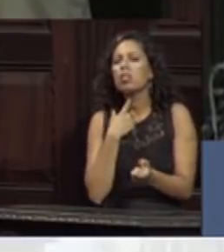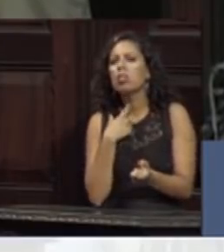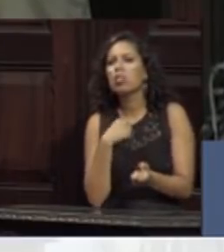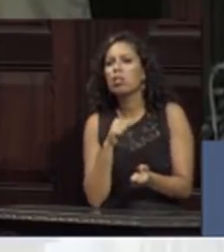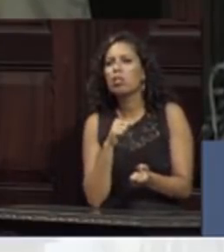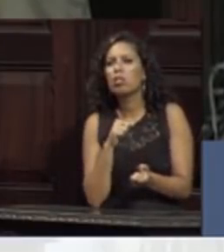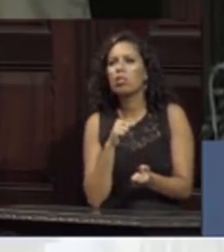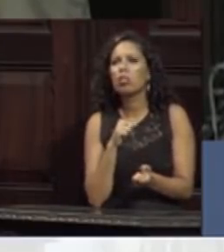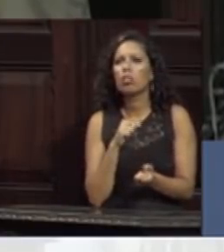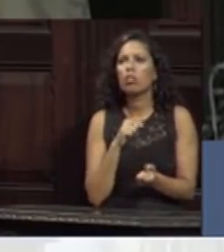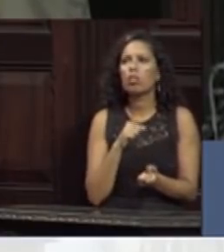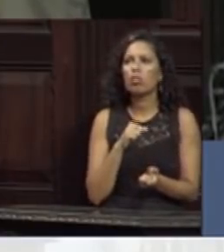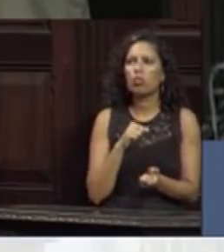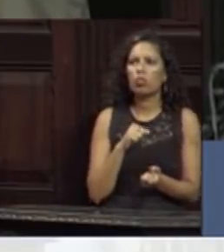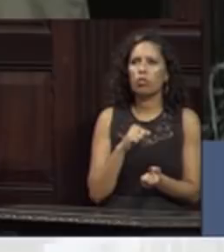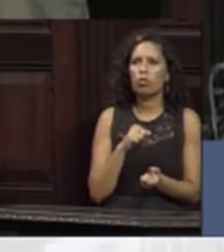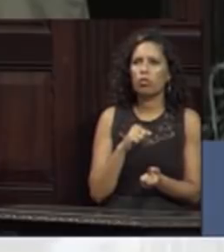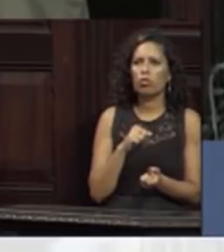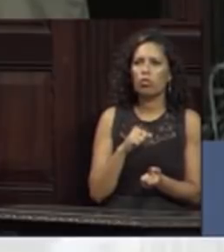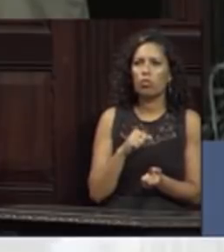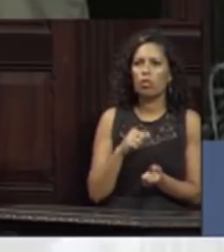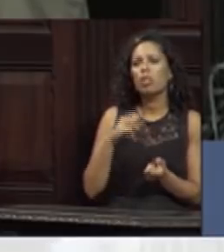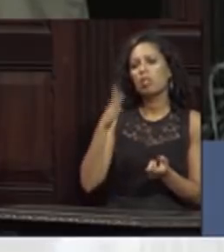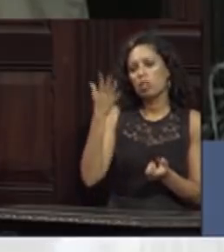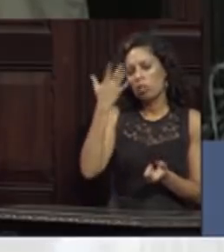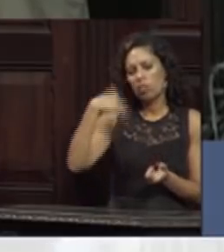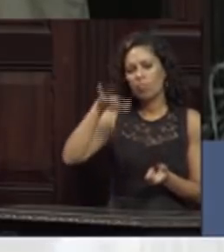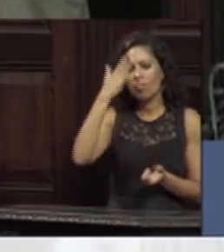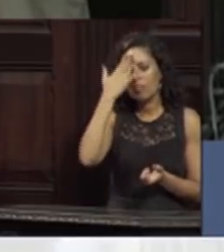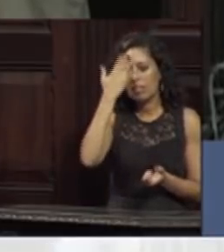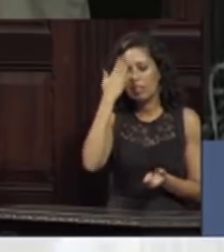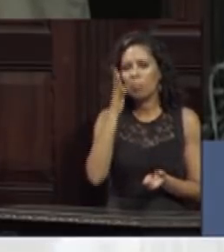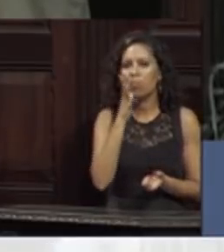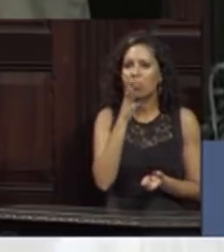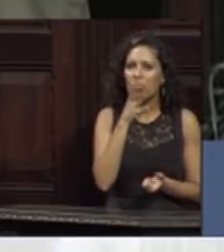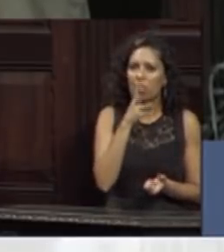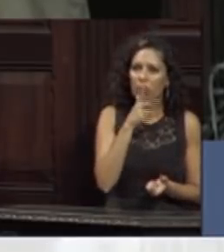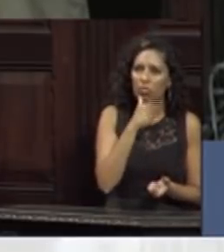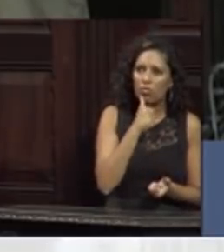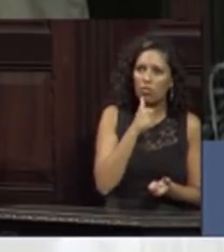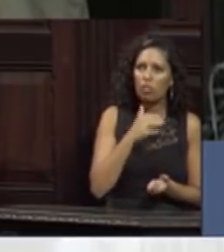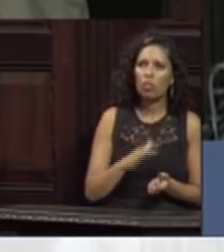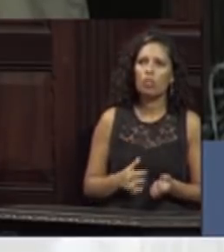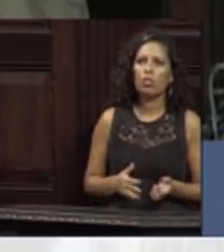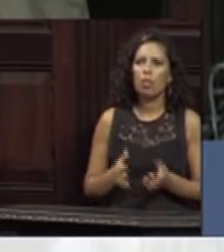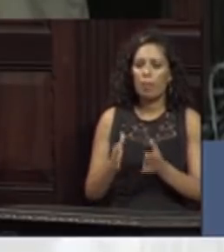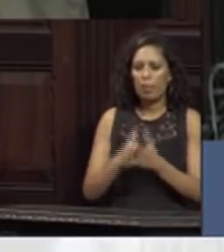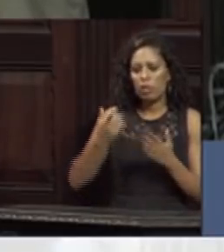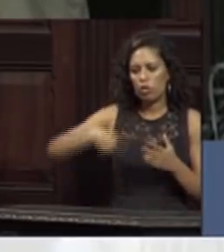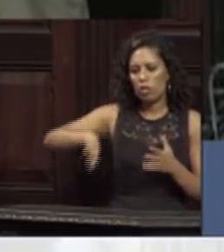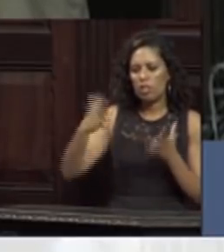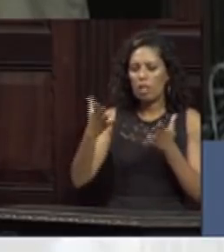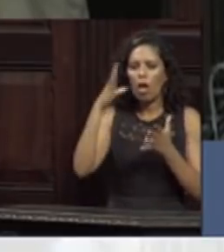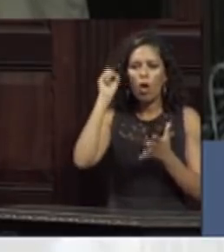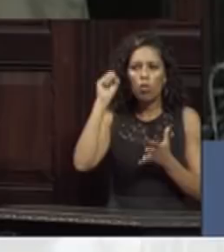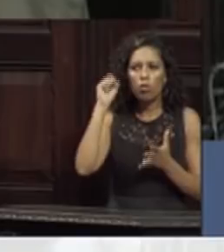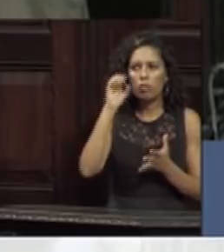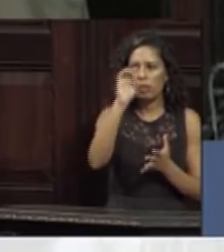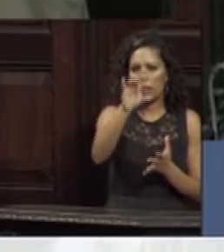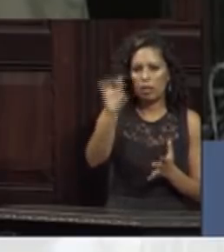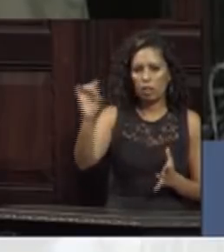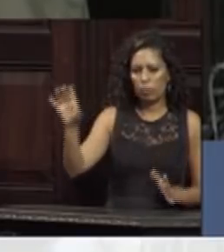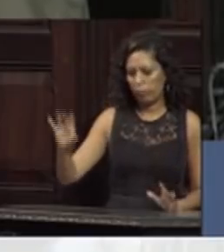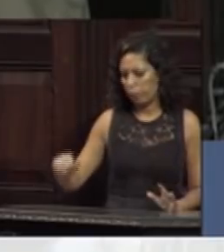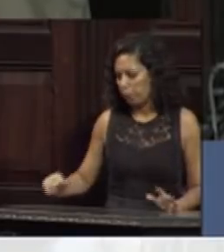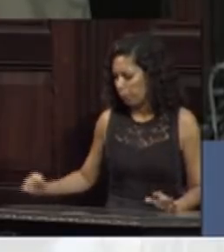foi uma demanda que saiu da própria reunião do Colégio de Líderes, então a gente quer ouvir vocês. Deputada enfermeira, de seguida